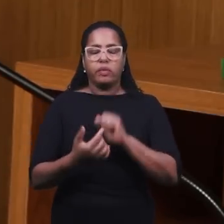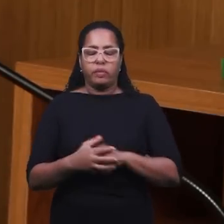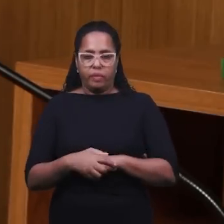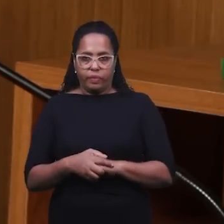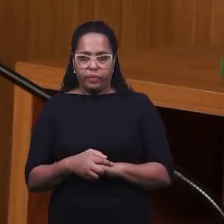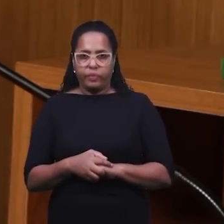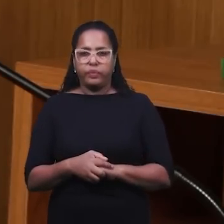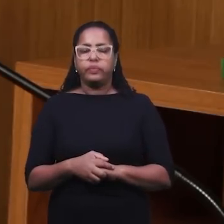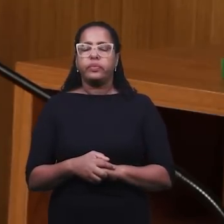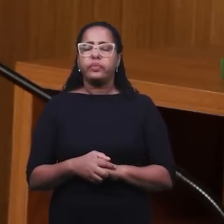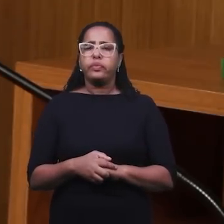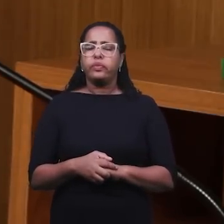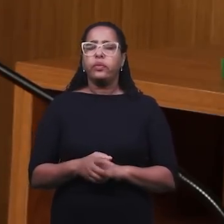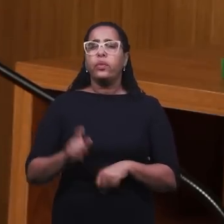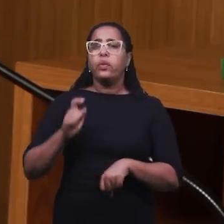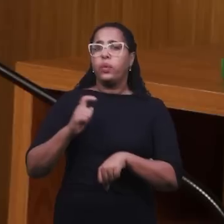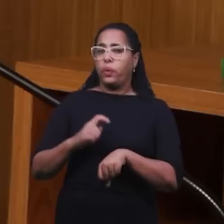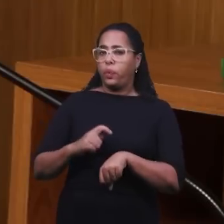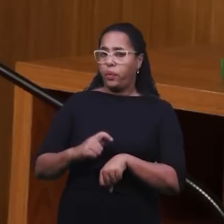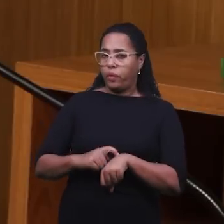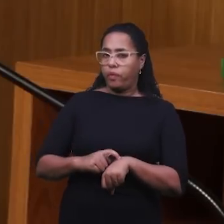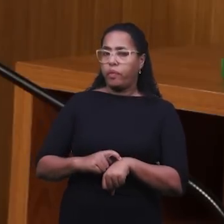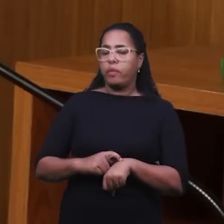filhos, seus irmãos. Então, características